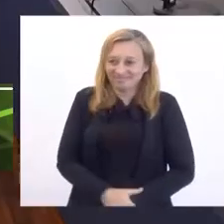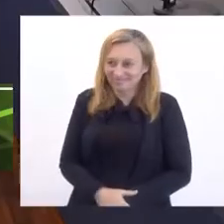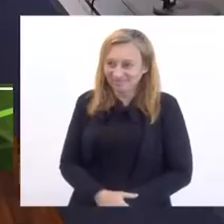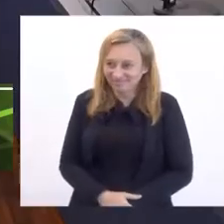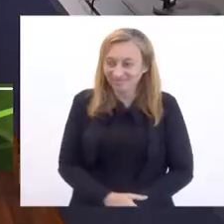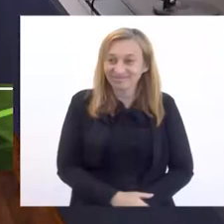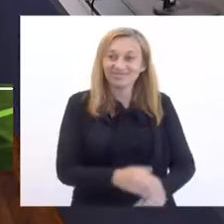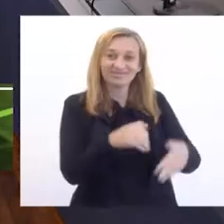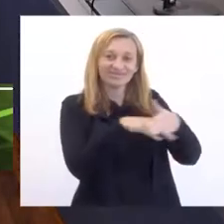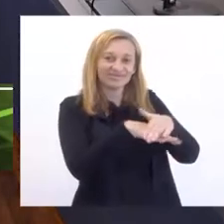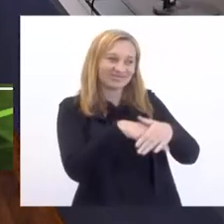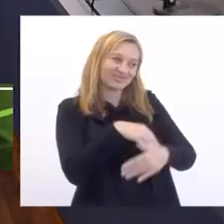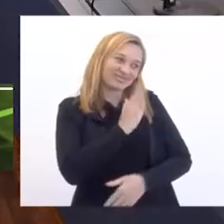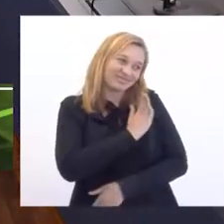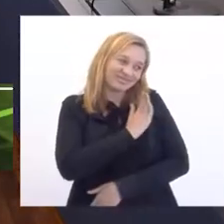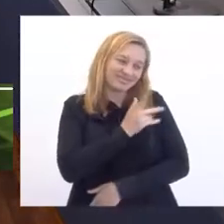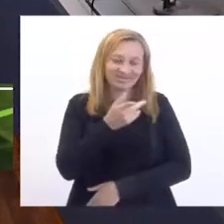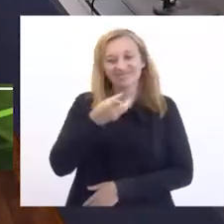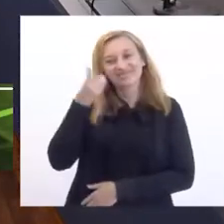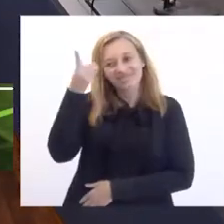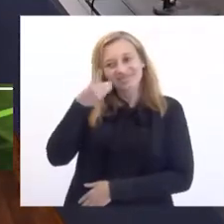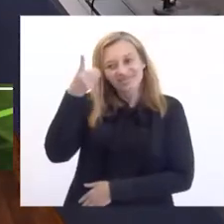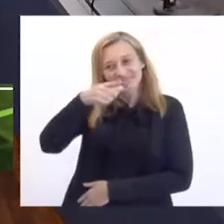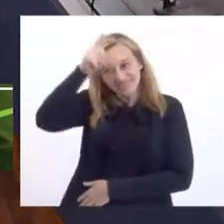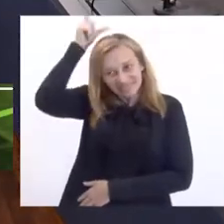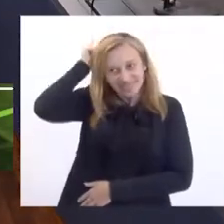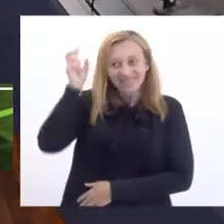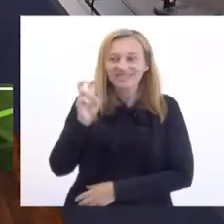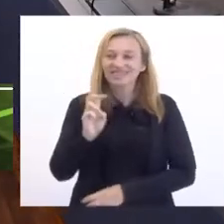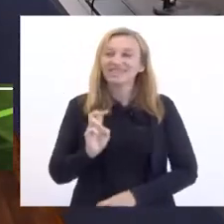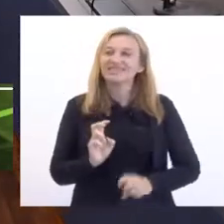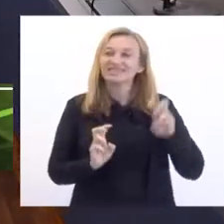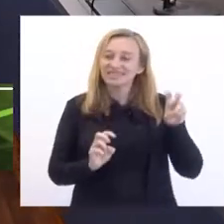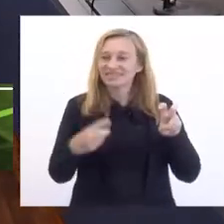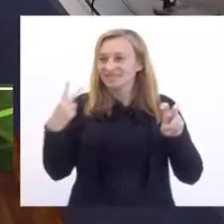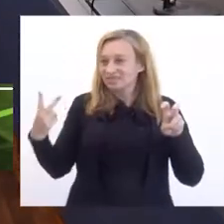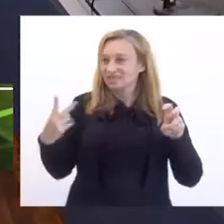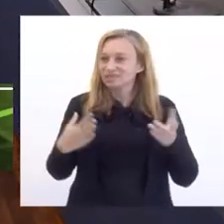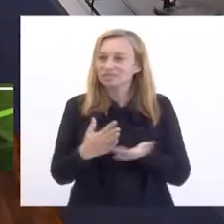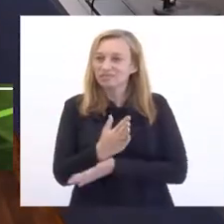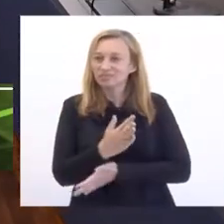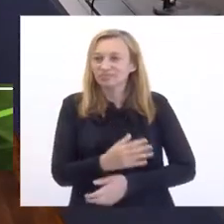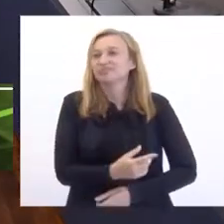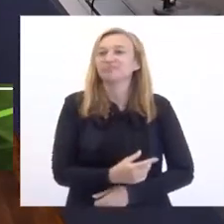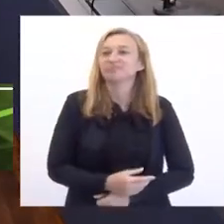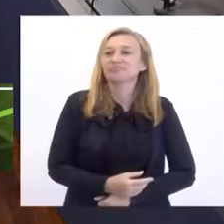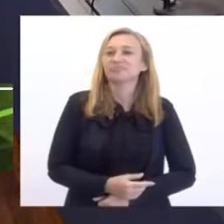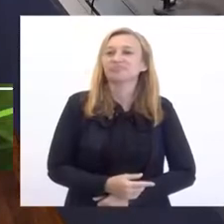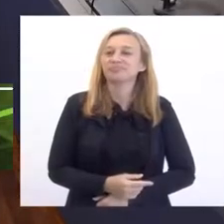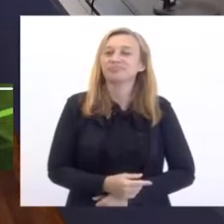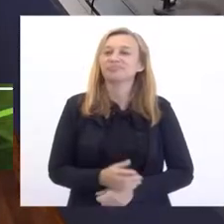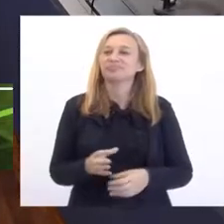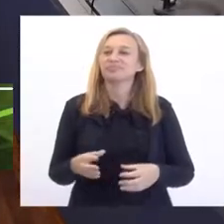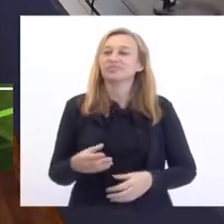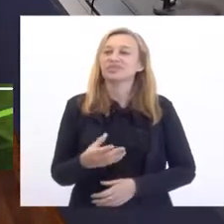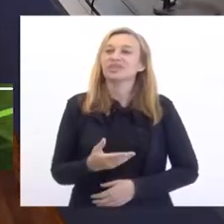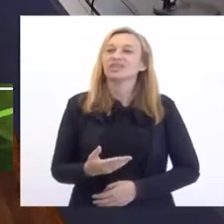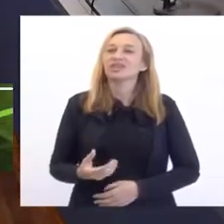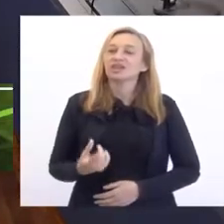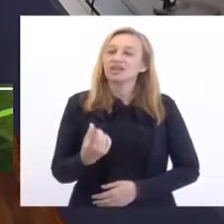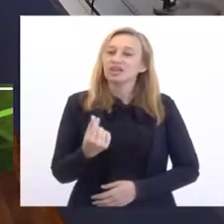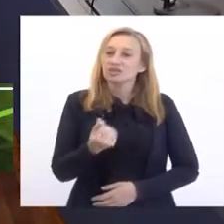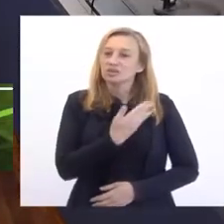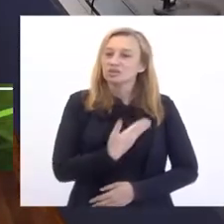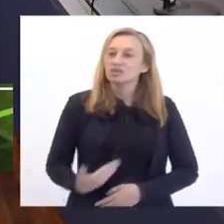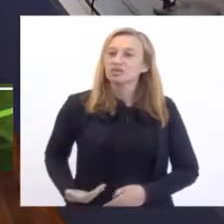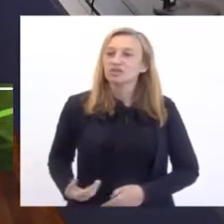Ficou guardado no coração, deputado Luiz Paulo. Então, 5-2 estão aprovadas as contas de governo de